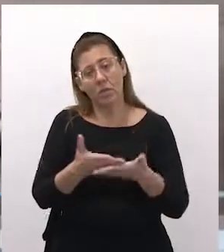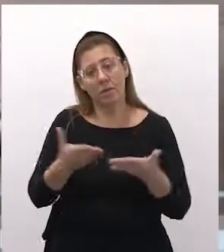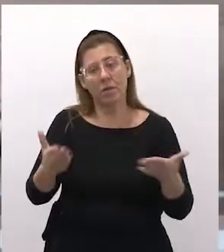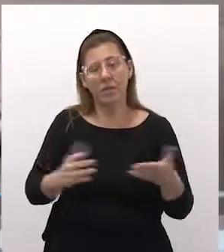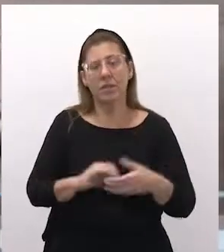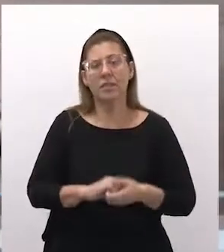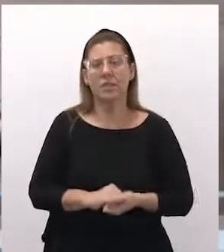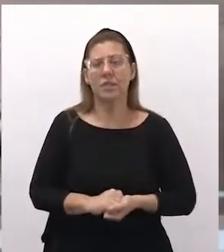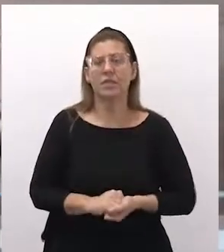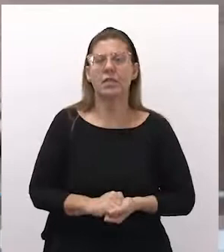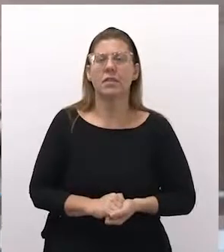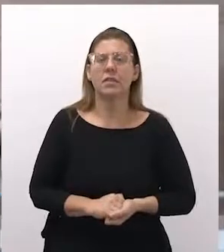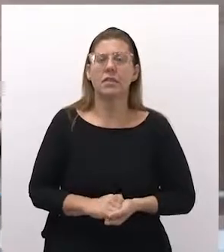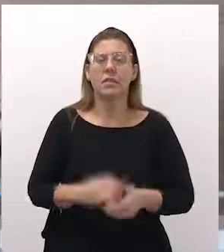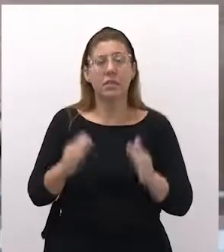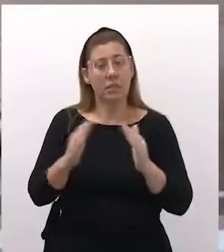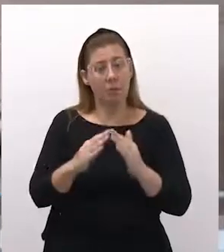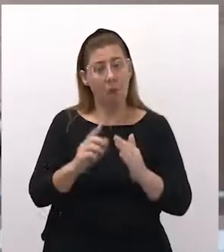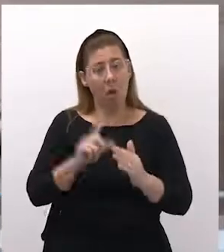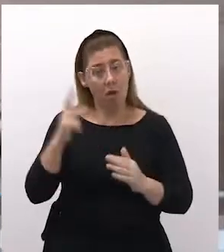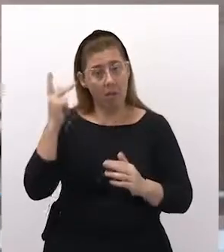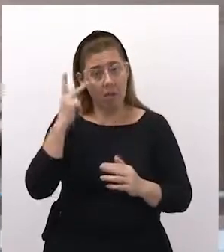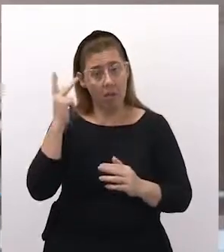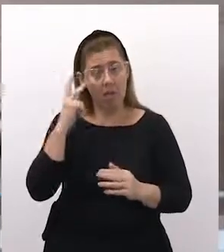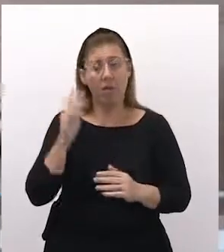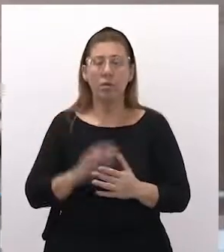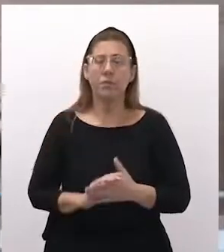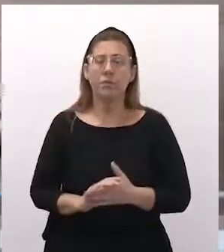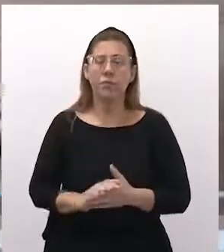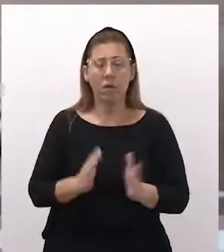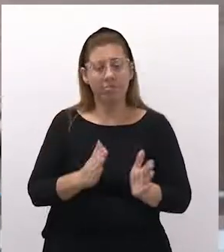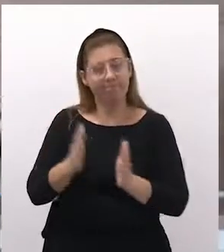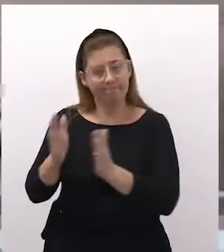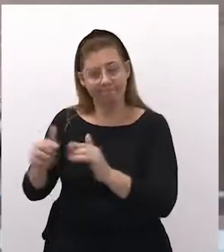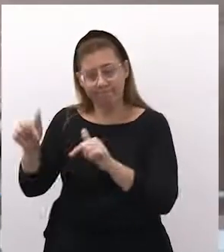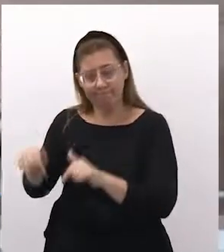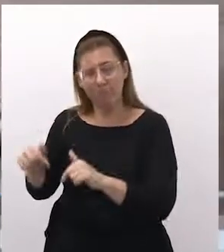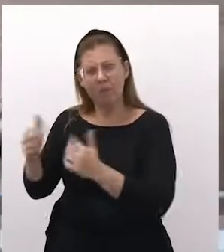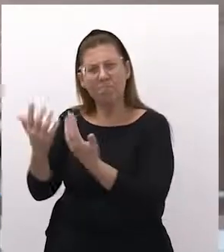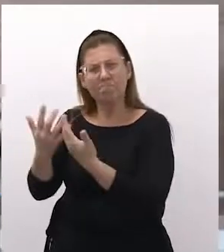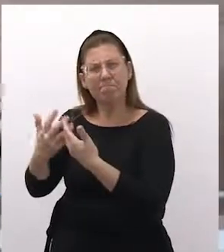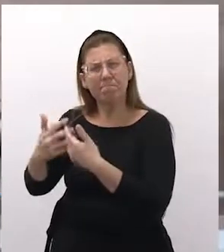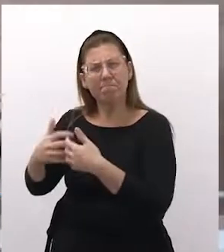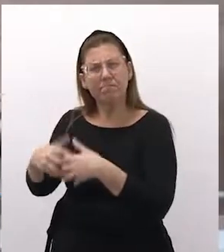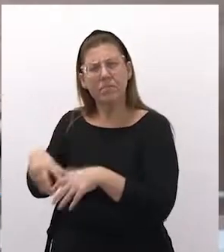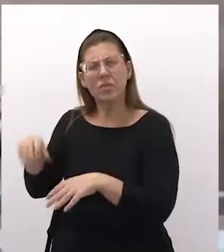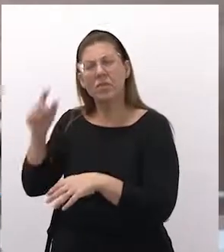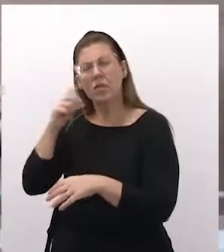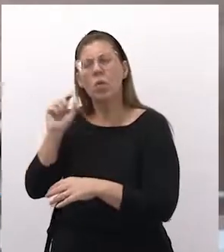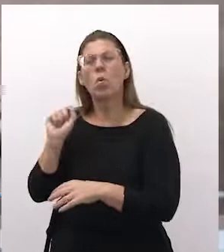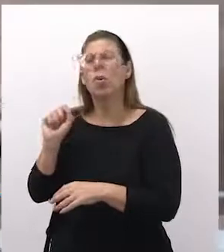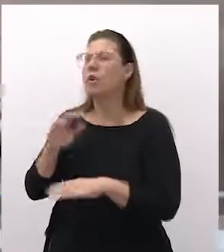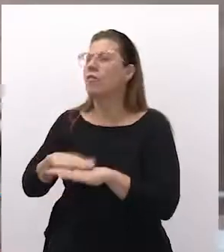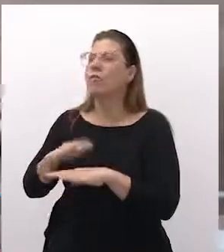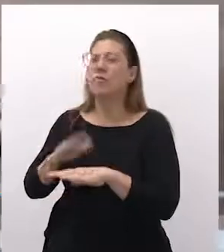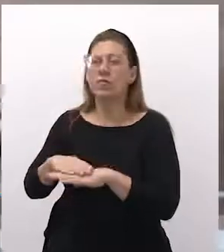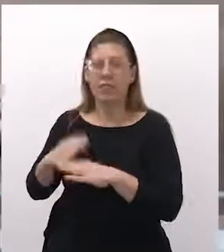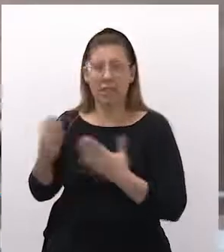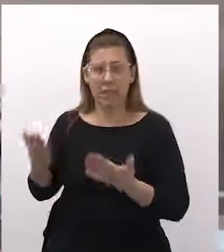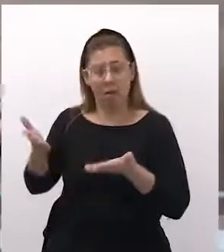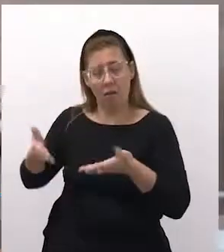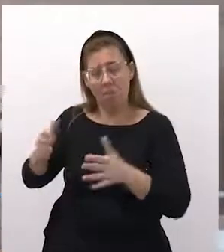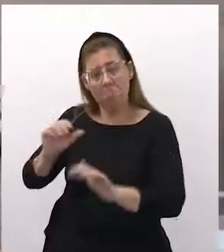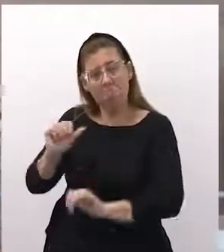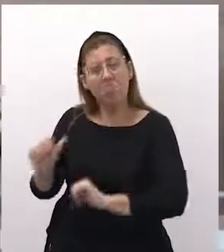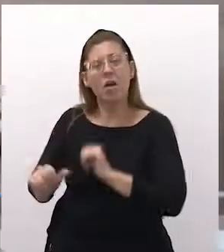que estão aí em São Paulo. E, por fim, eu vou refletir um pouquinho sobre o que a gente pode fazer diante da